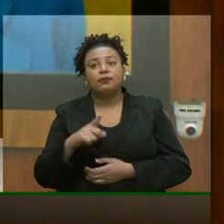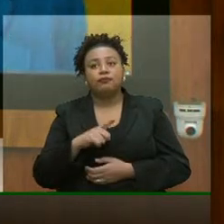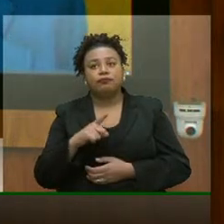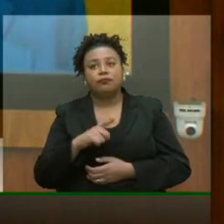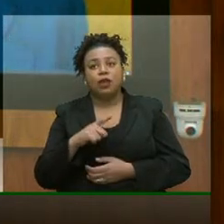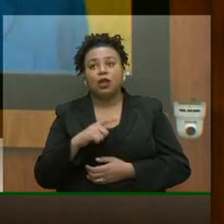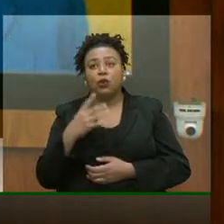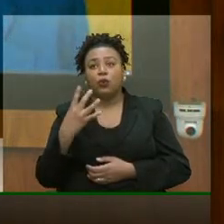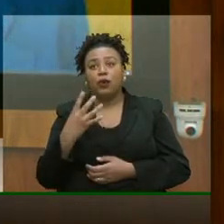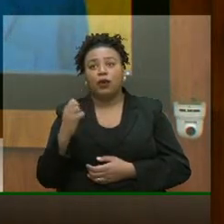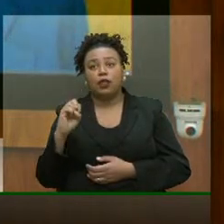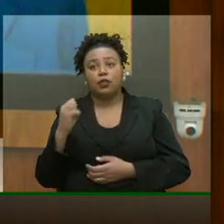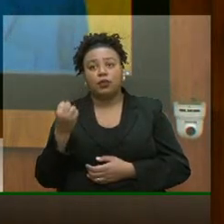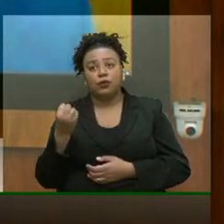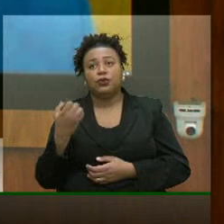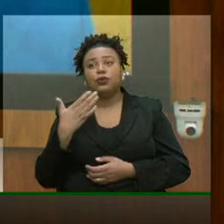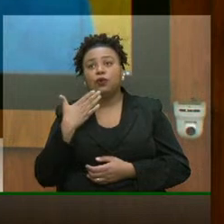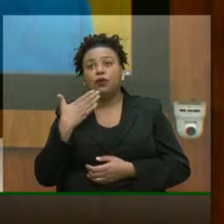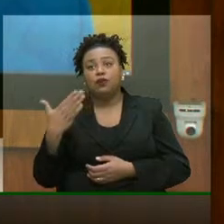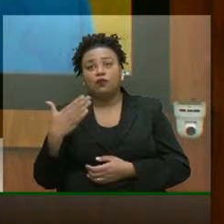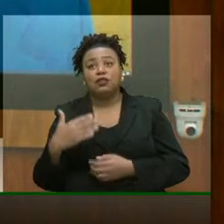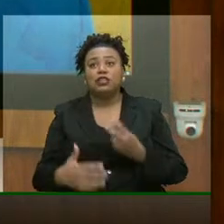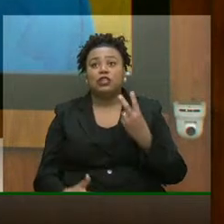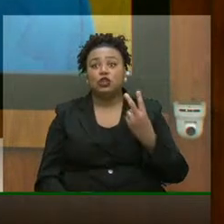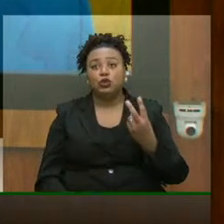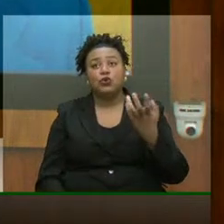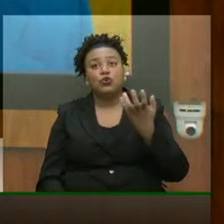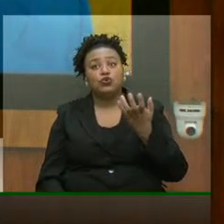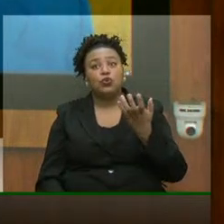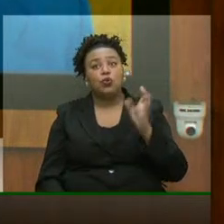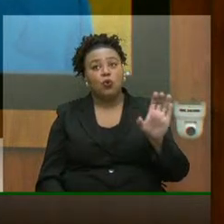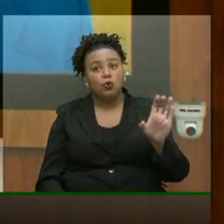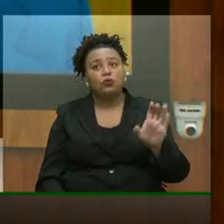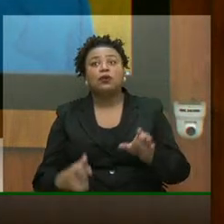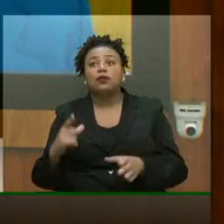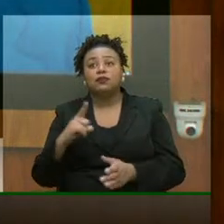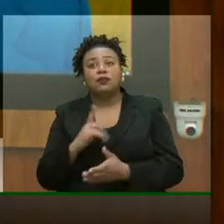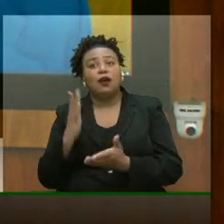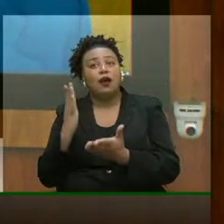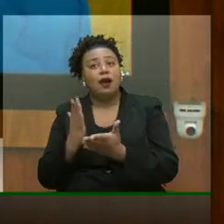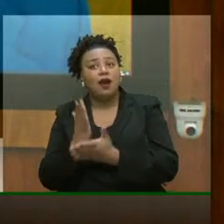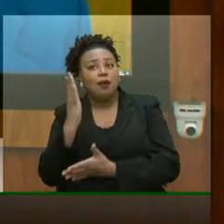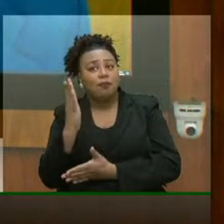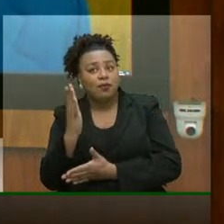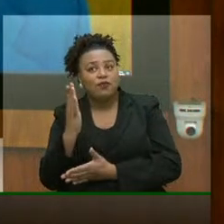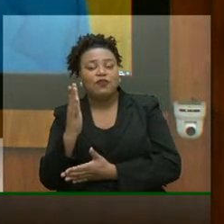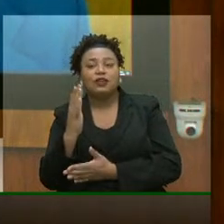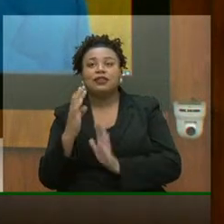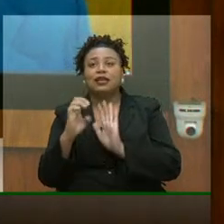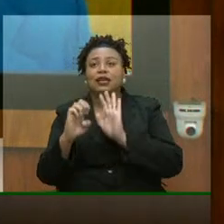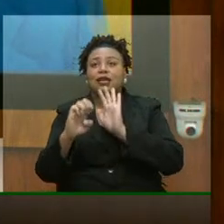Com 48 votos favoráveis e 2 votos contrários, está aprovada a